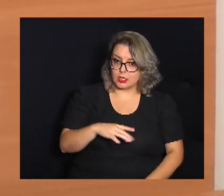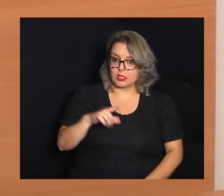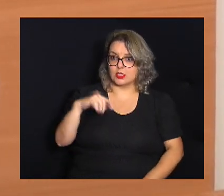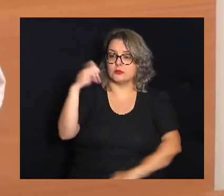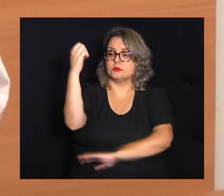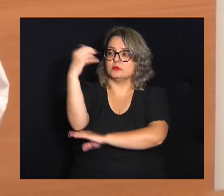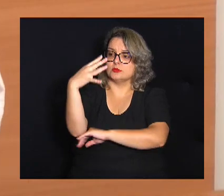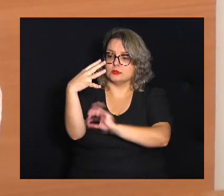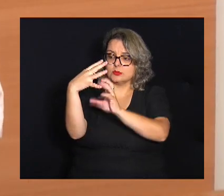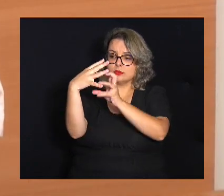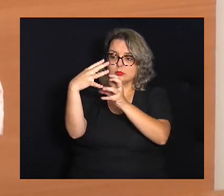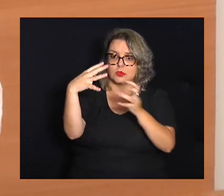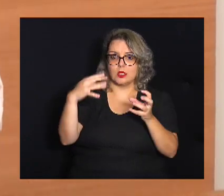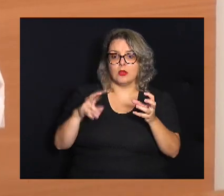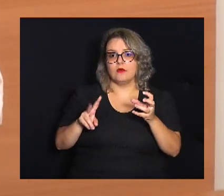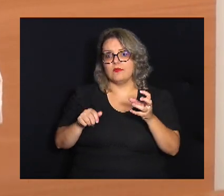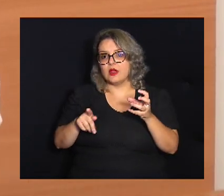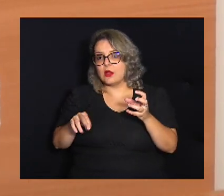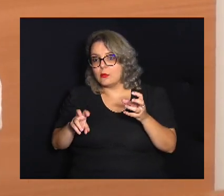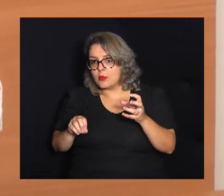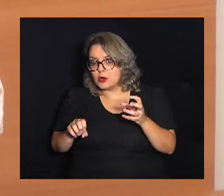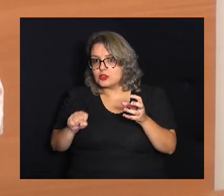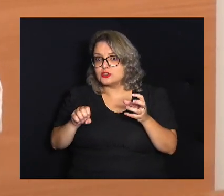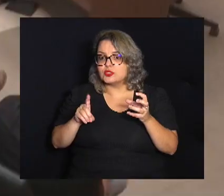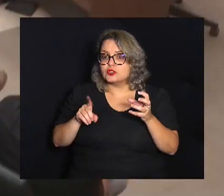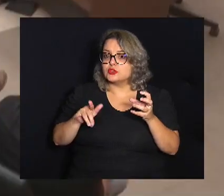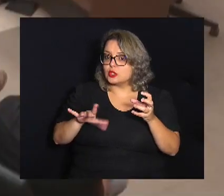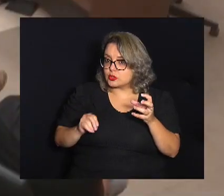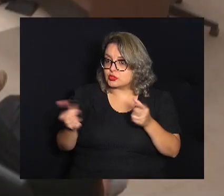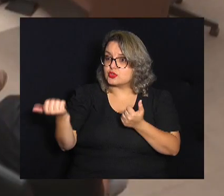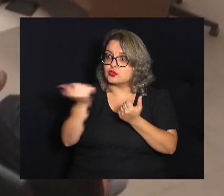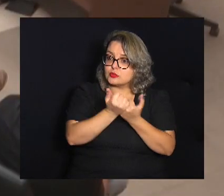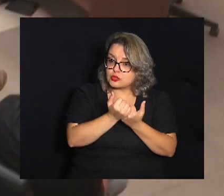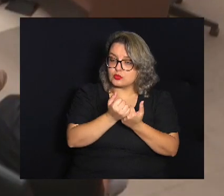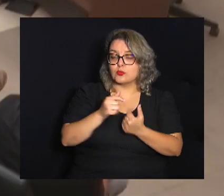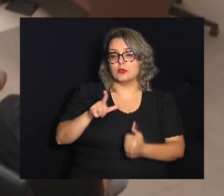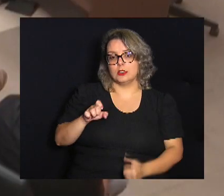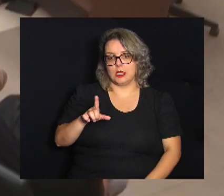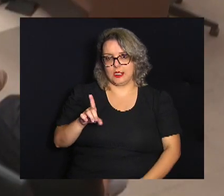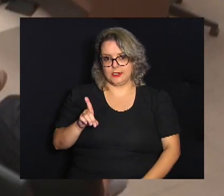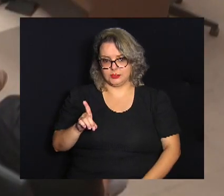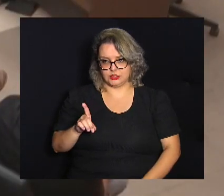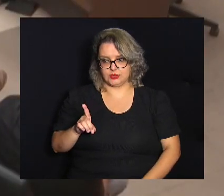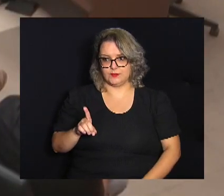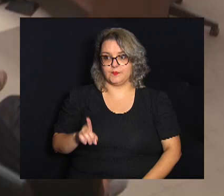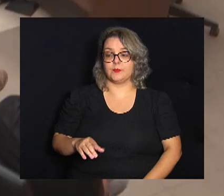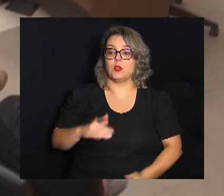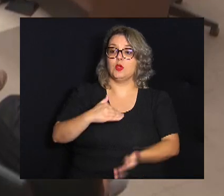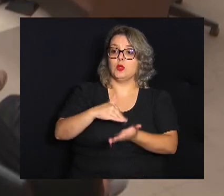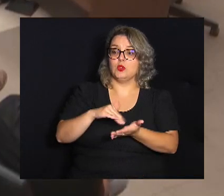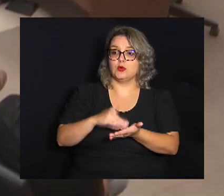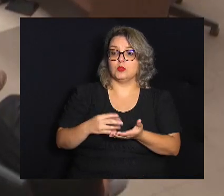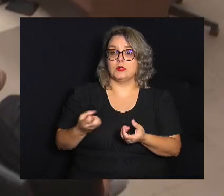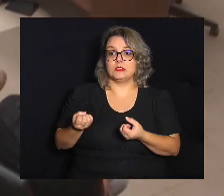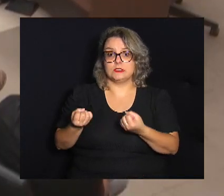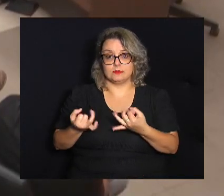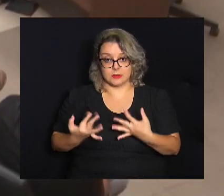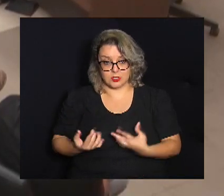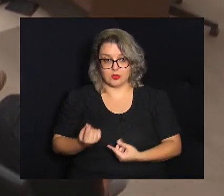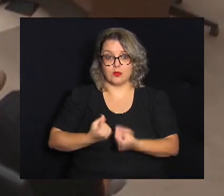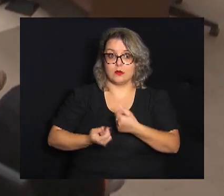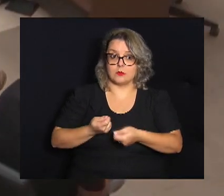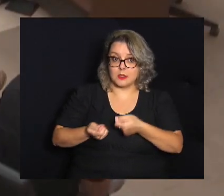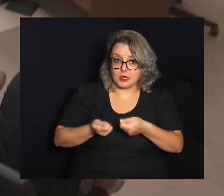de vapor de sódio, por lâmpadas LED. O secretário explicou ainda sobre a economia com essa